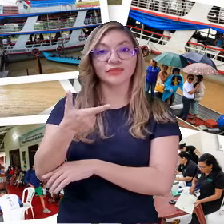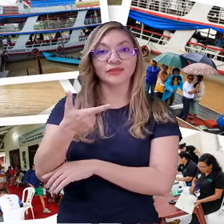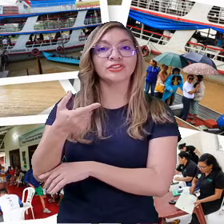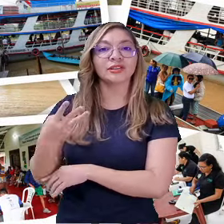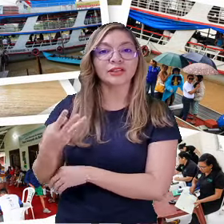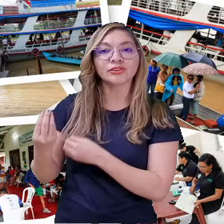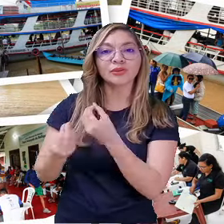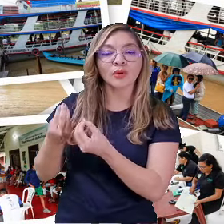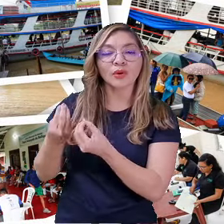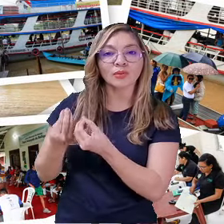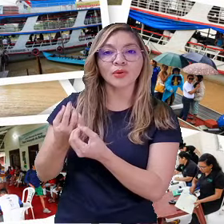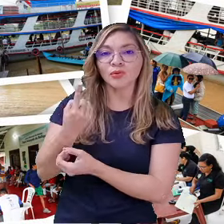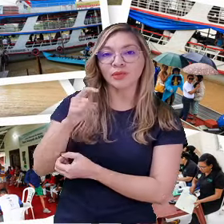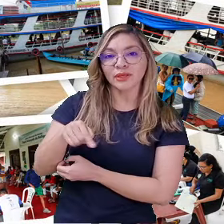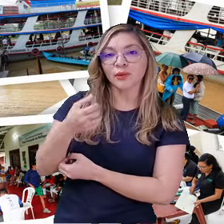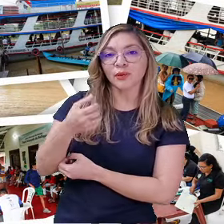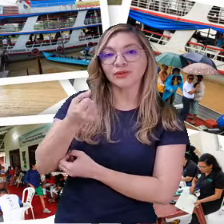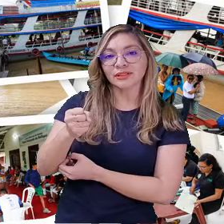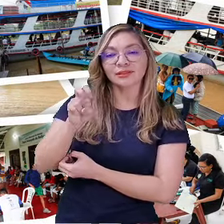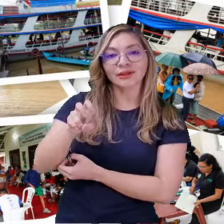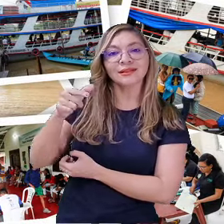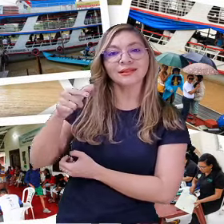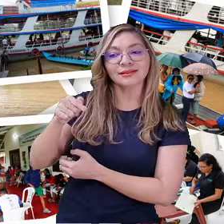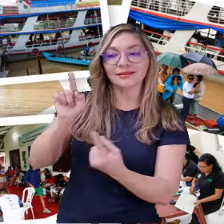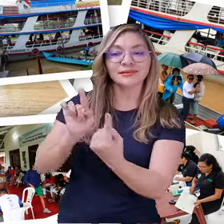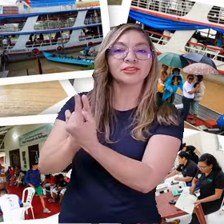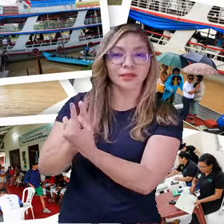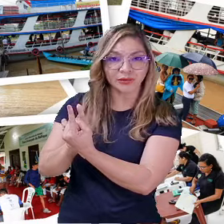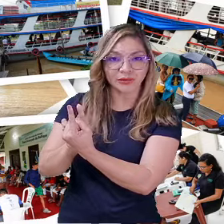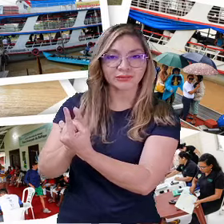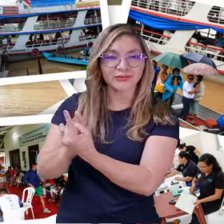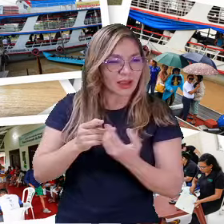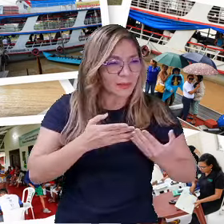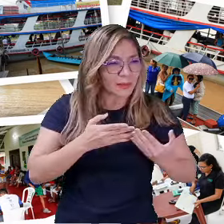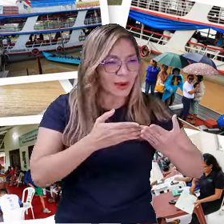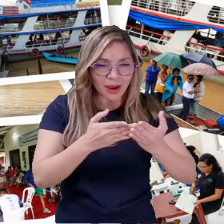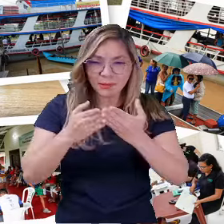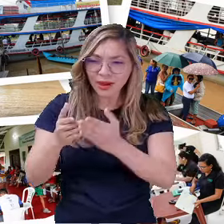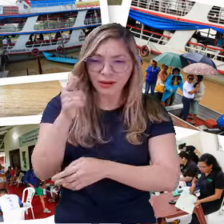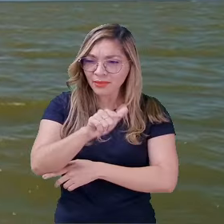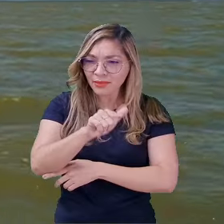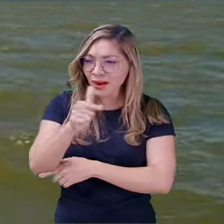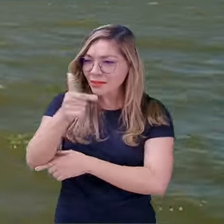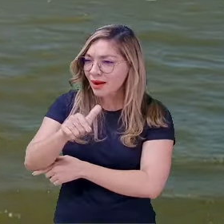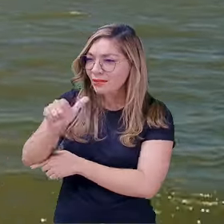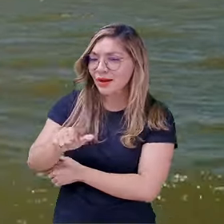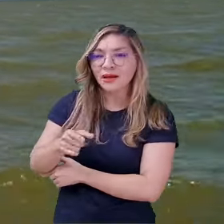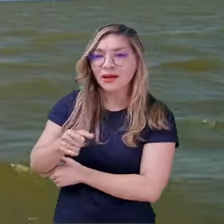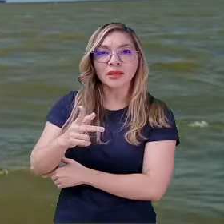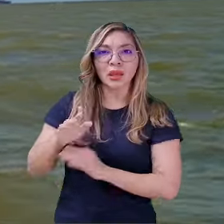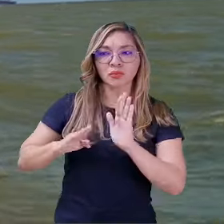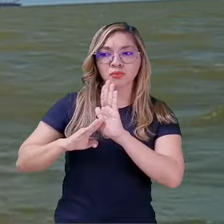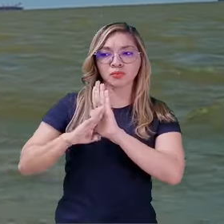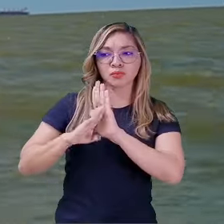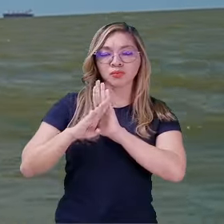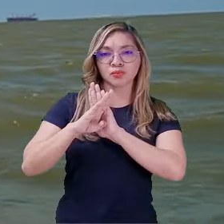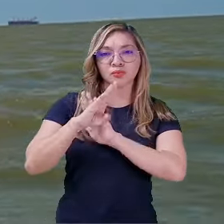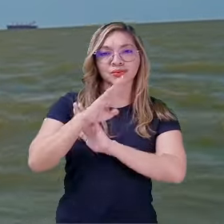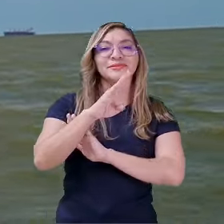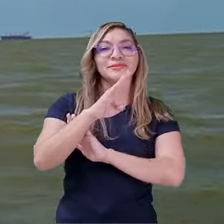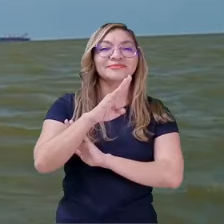1.857 atendimentos. A cada jornada, a Justiça Itinerante continua superando os números de atendimentos. A Justiça Itinerante